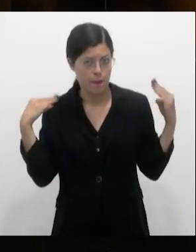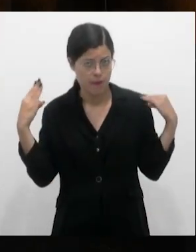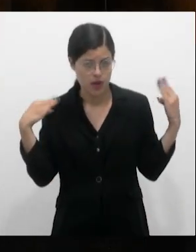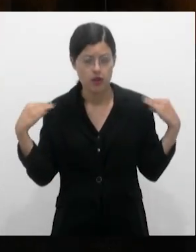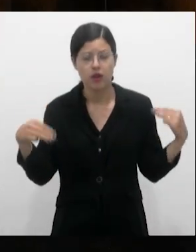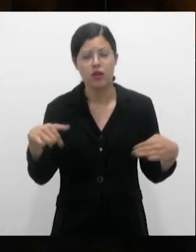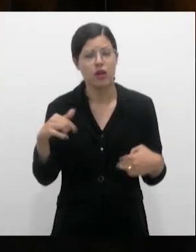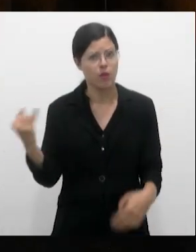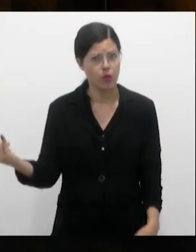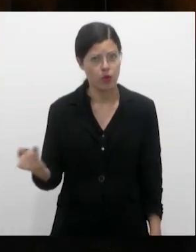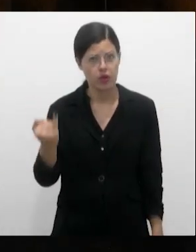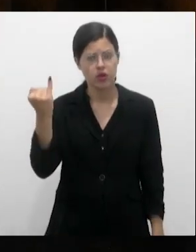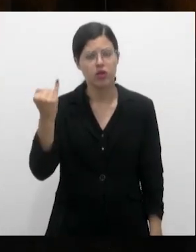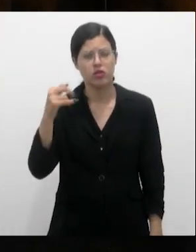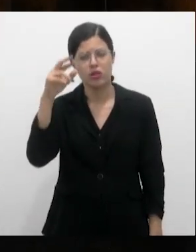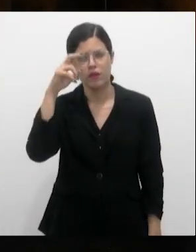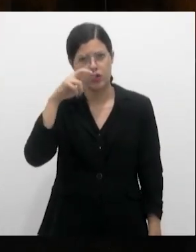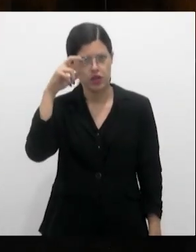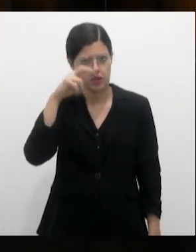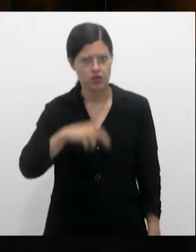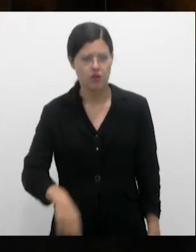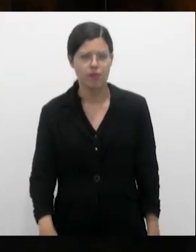CETRANSP também, nessa fiscalização.